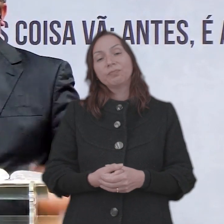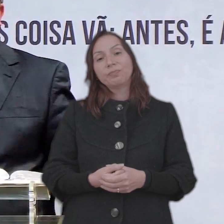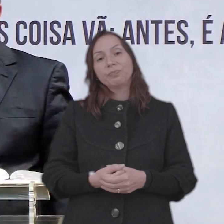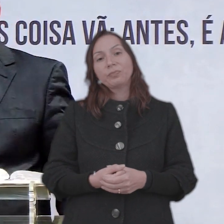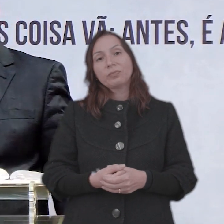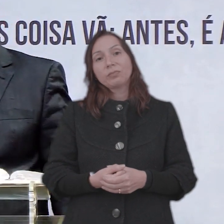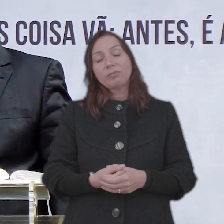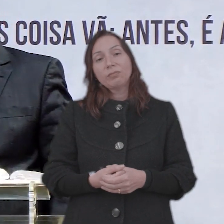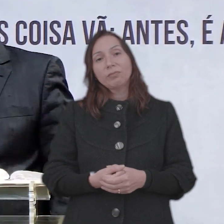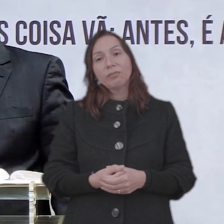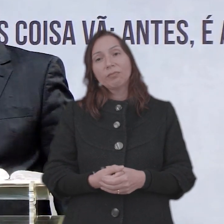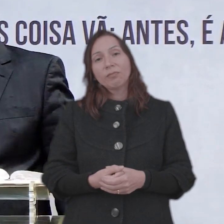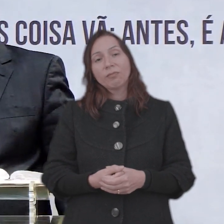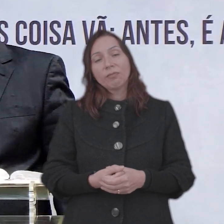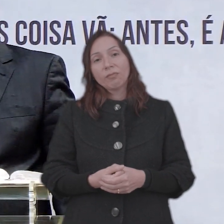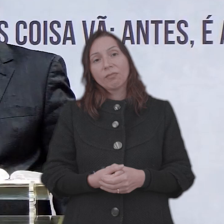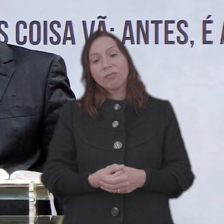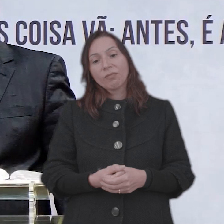prostrado.